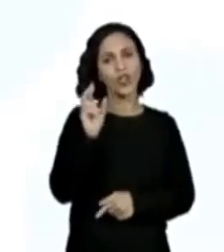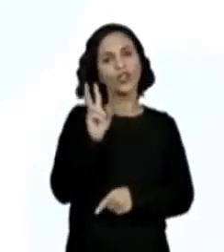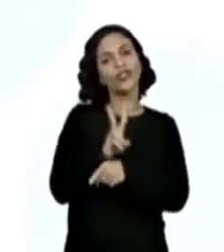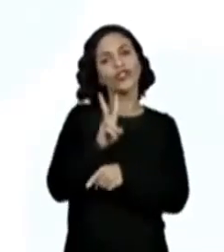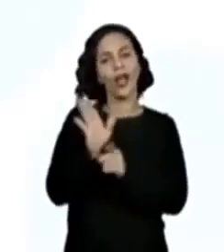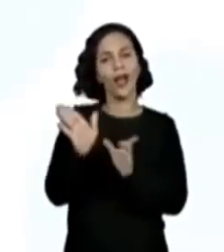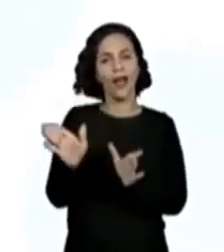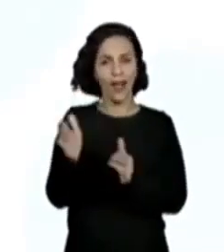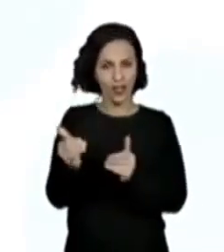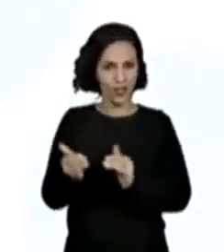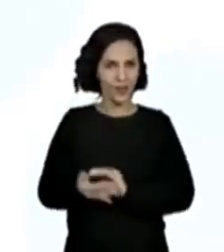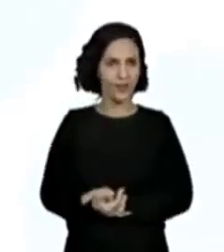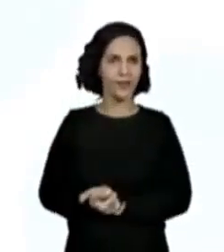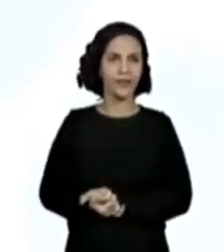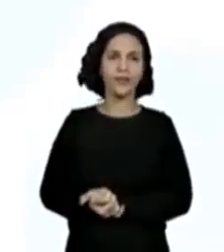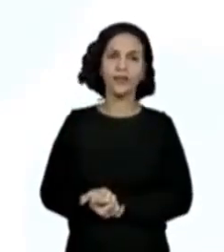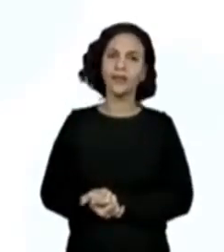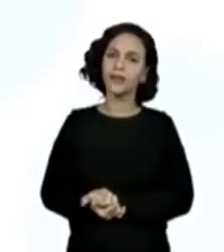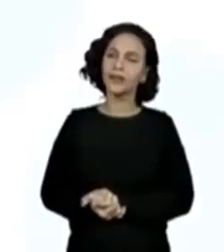caixas.